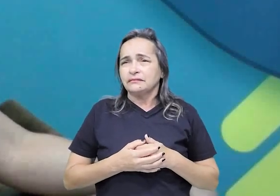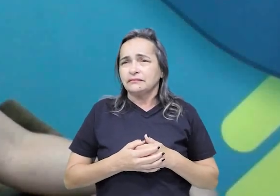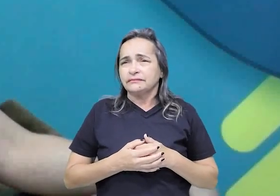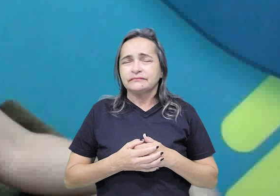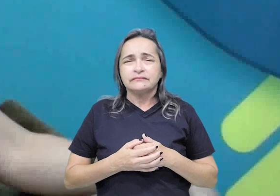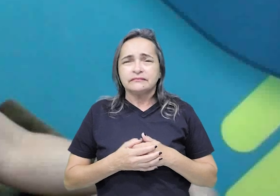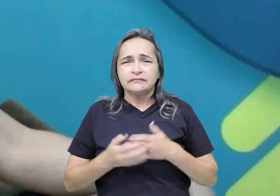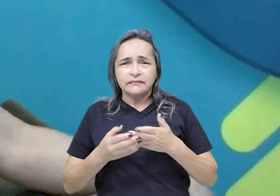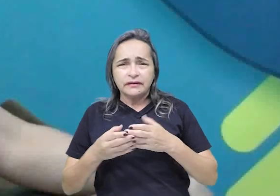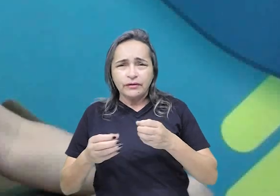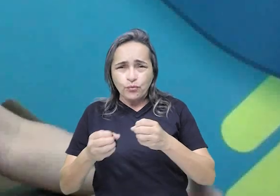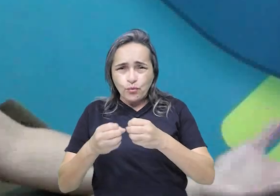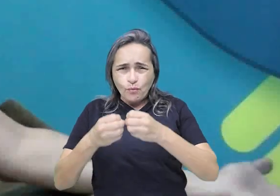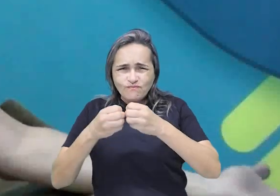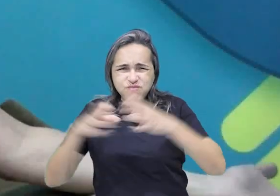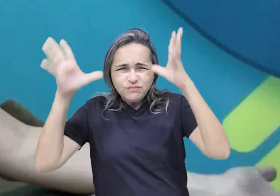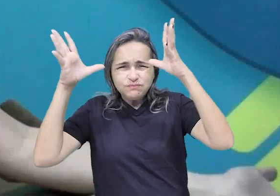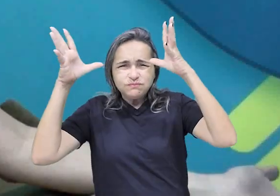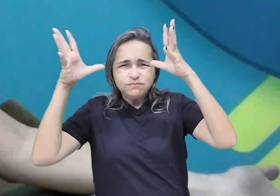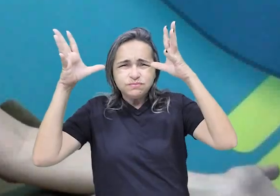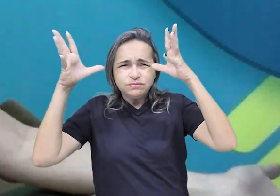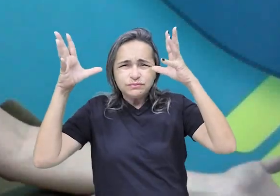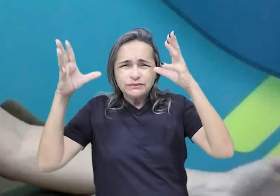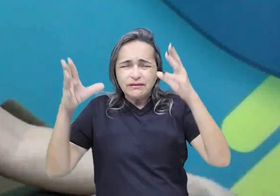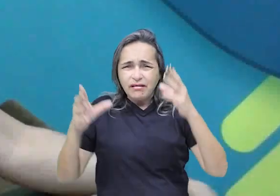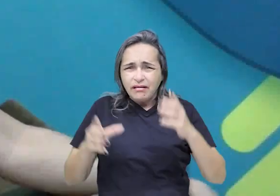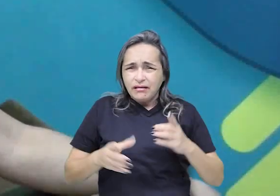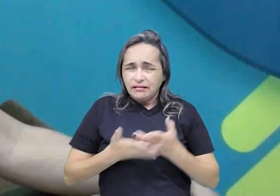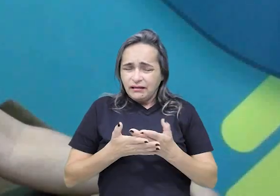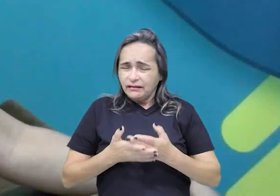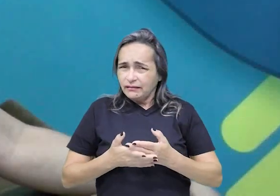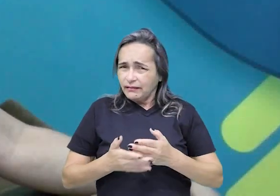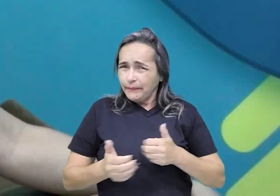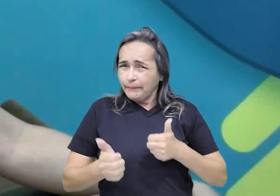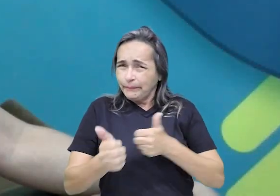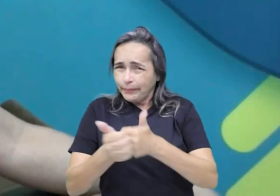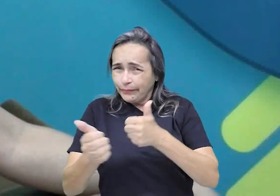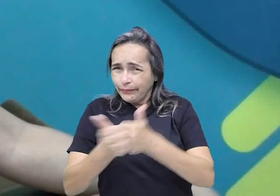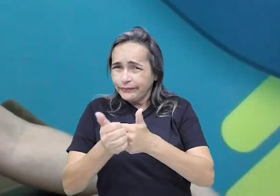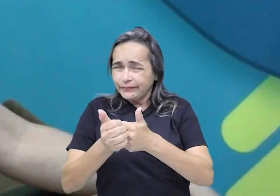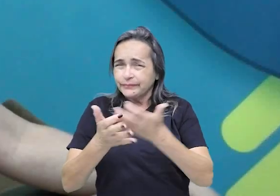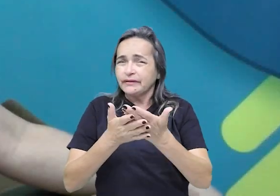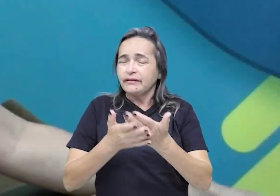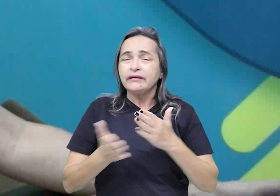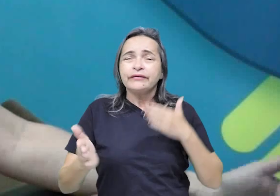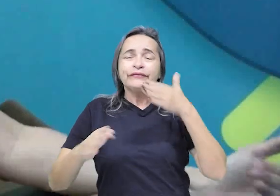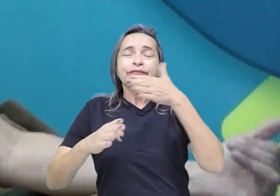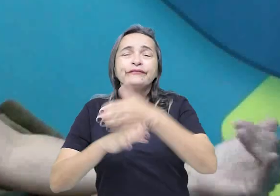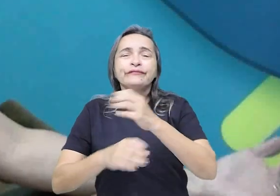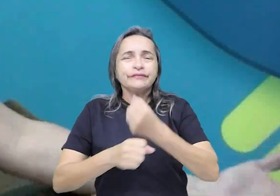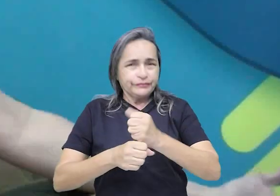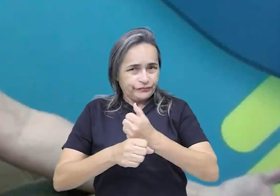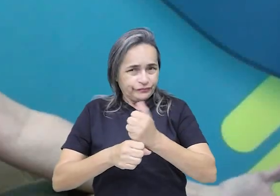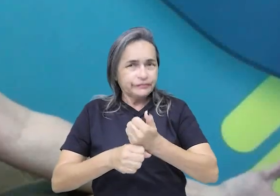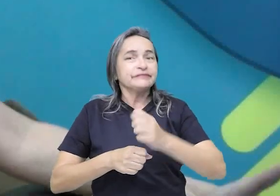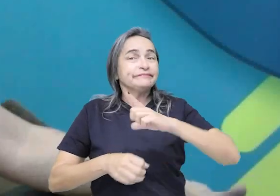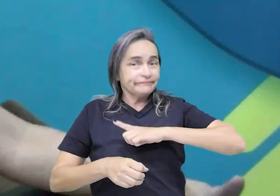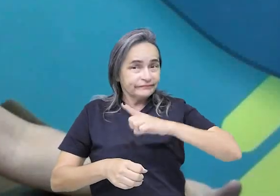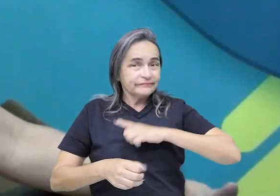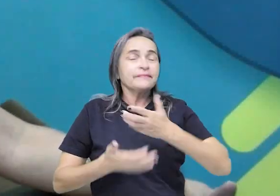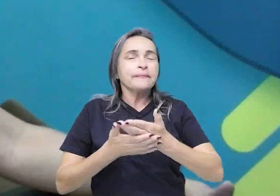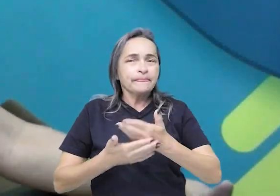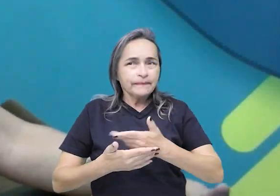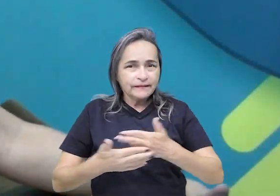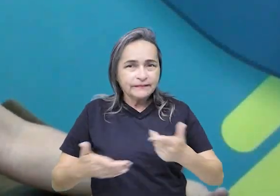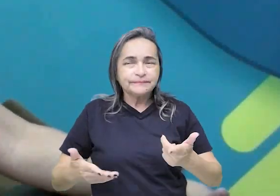Uma bomba. A gente está bem próximo agora do final do ano, né? E já houveram muitas situações em